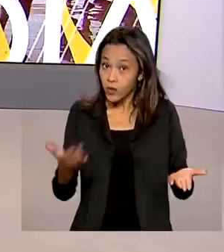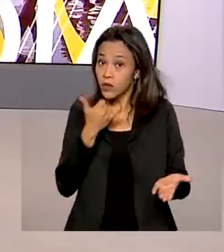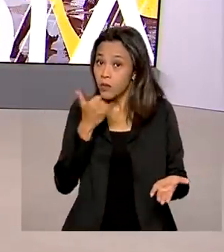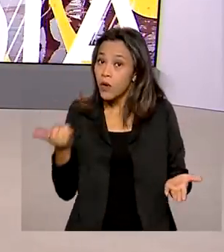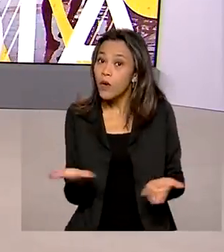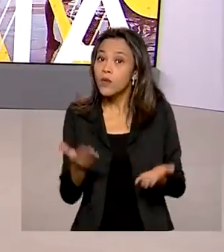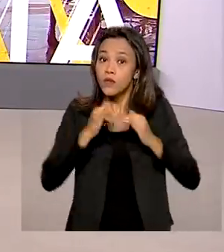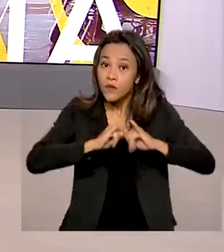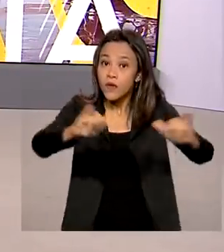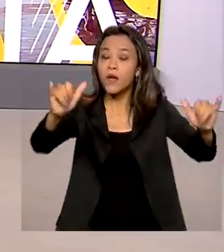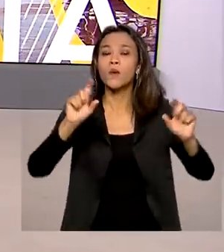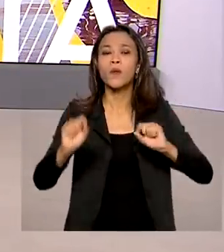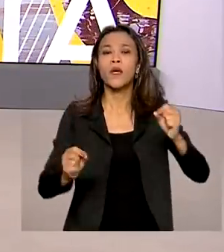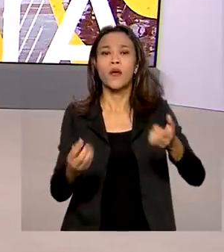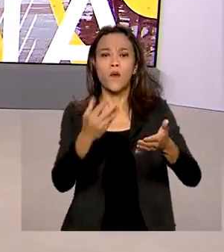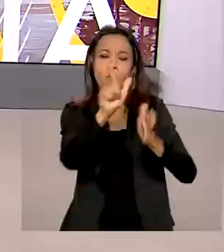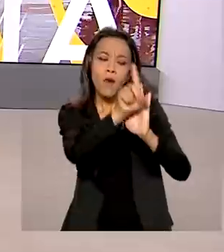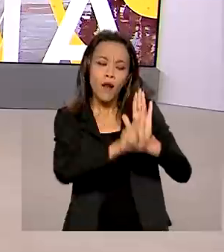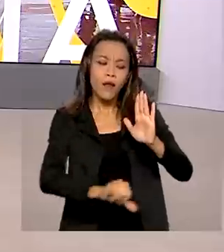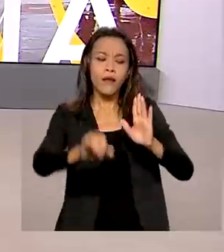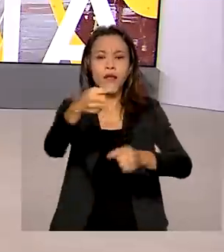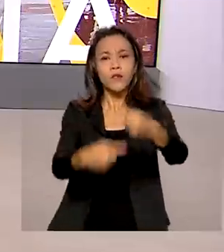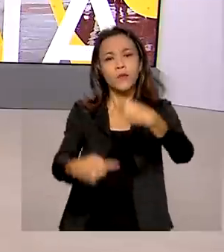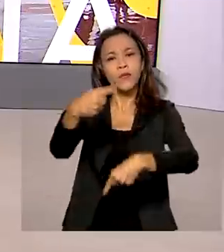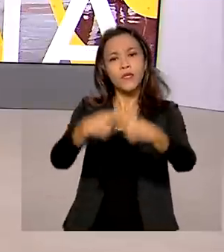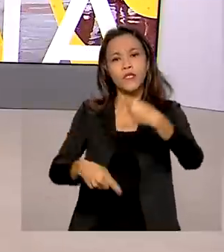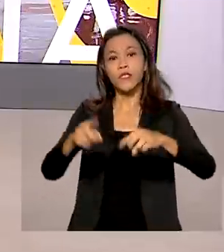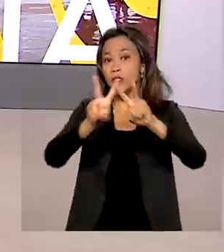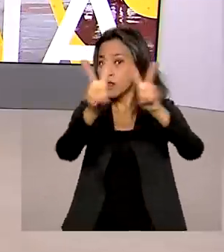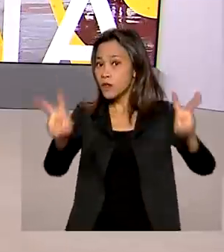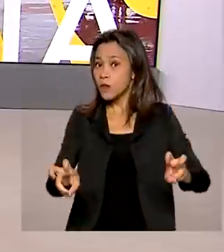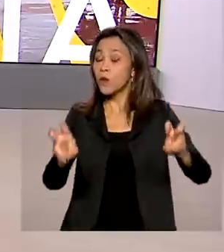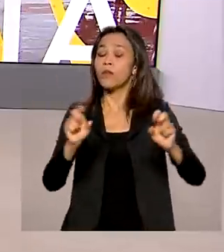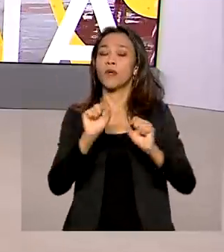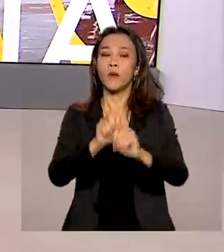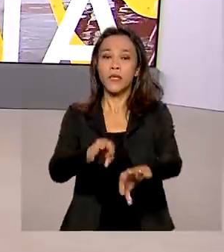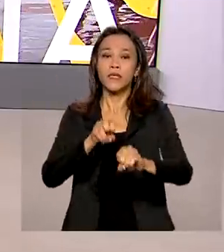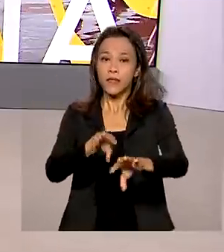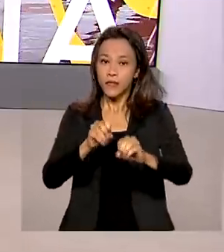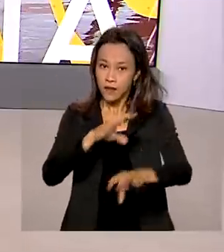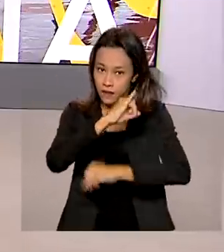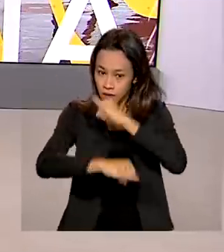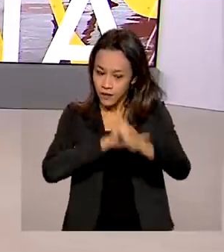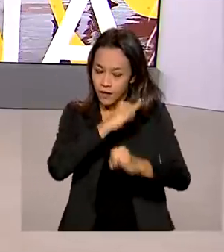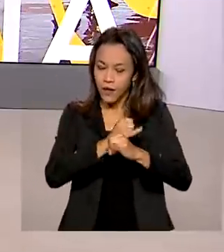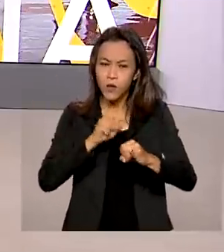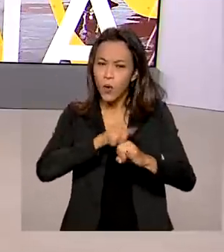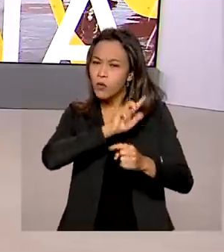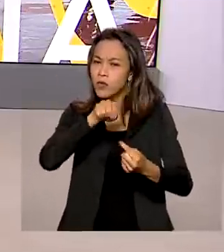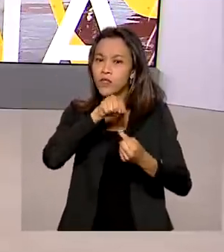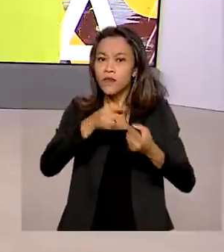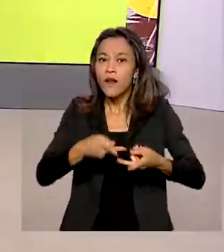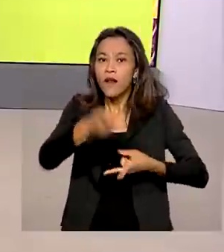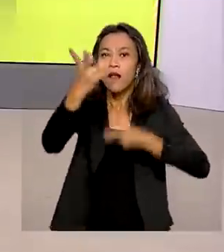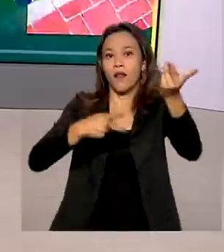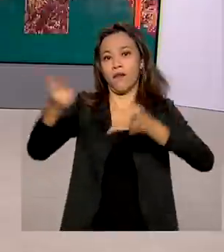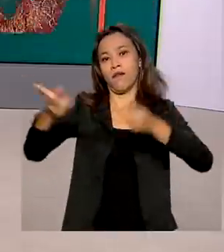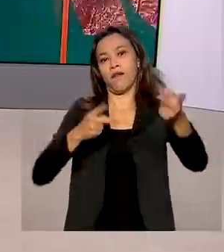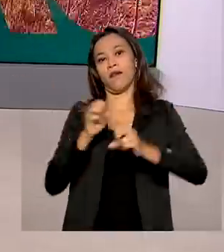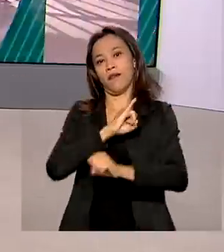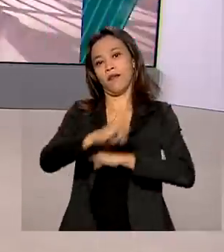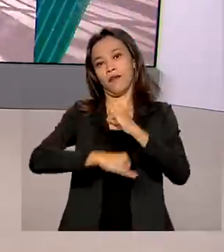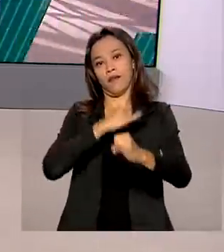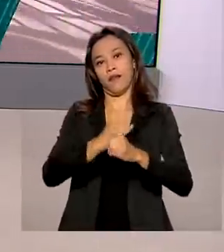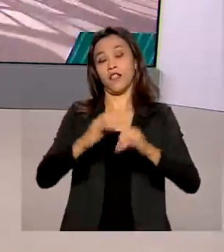institui a política de inovação e educação conectada. Ela tem o objetivo de levar acesso à internet em alta velocidade para a educação básica